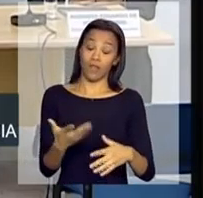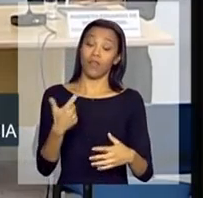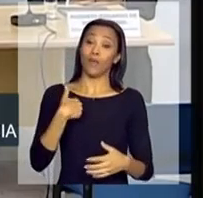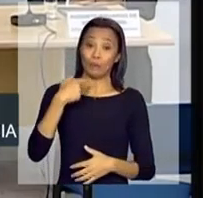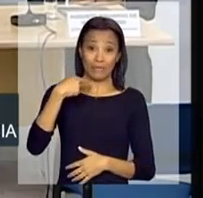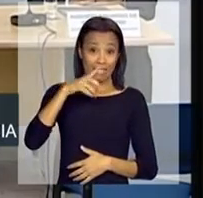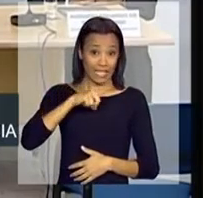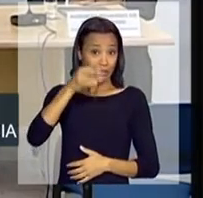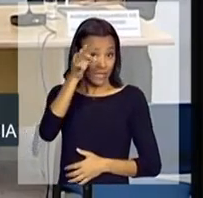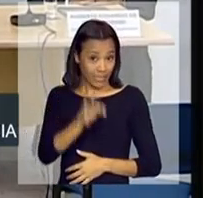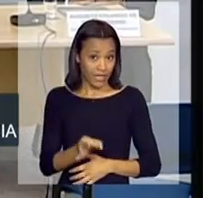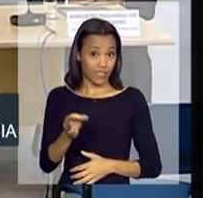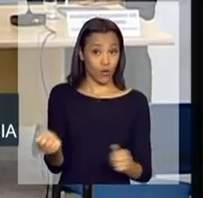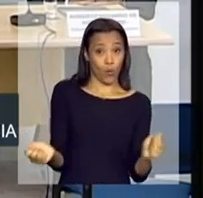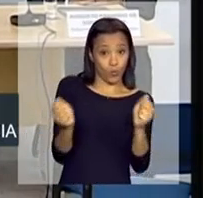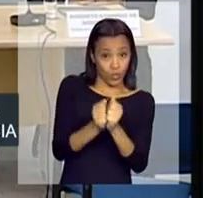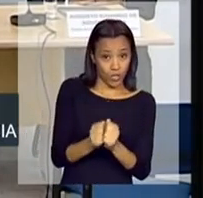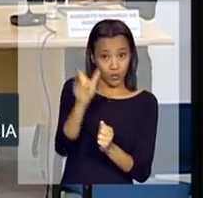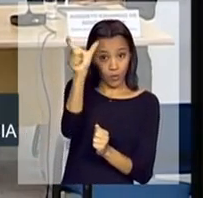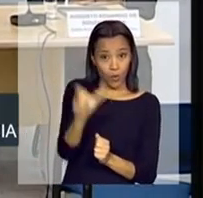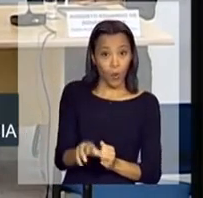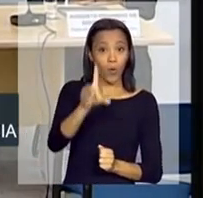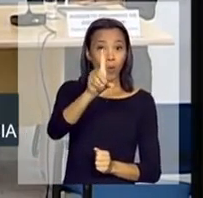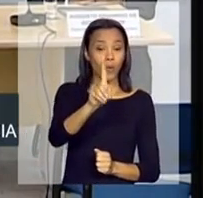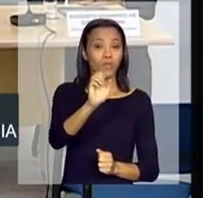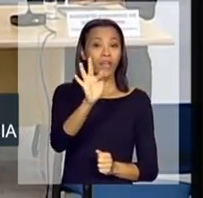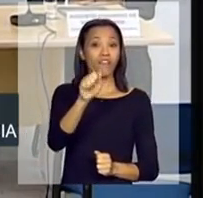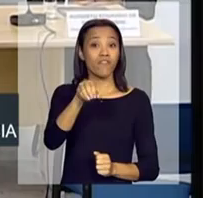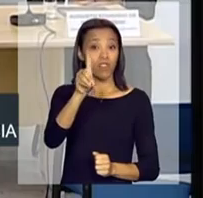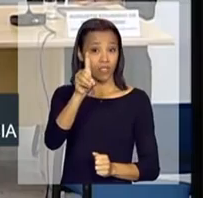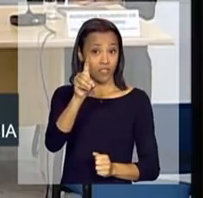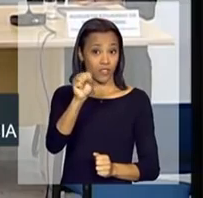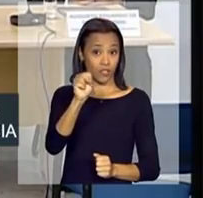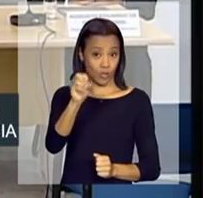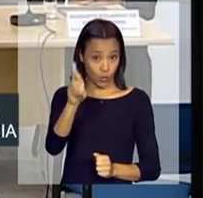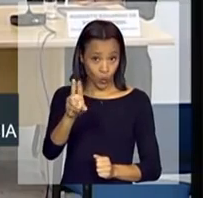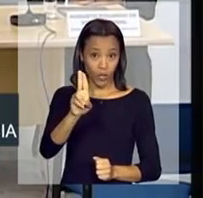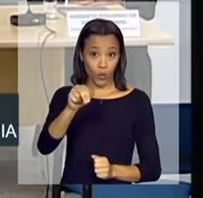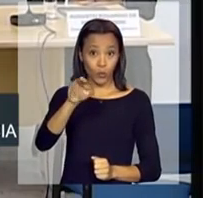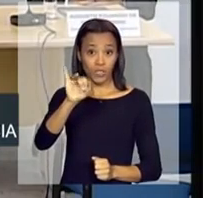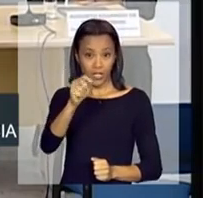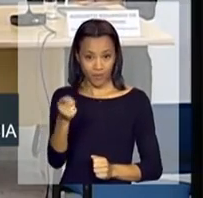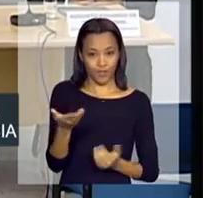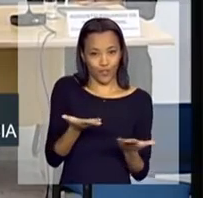nosso defensor público da União, né, esse jovem aqui do meu lado,